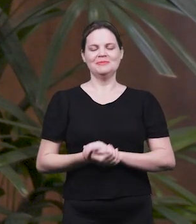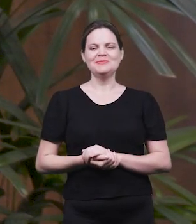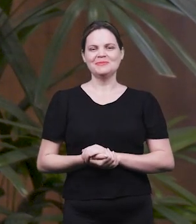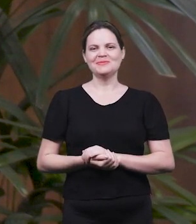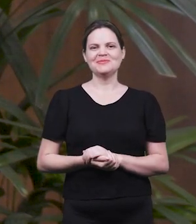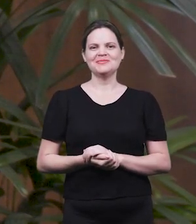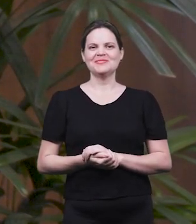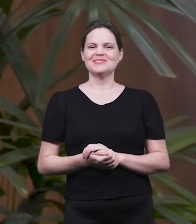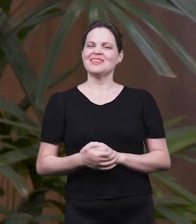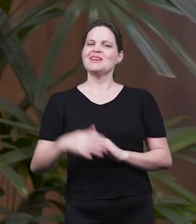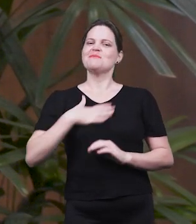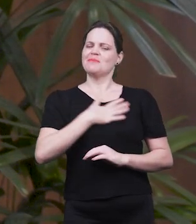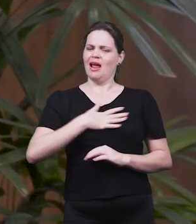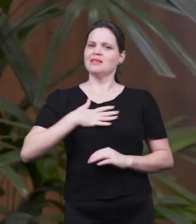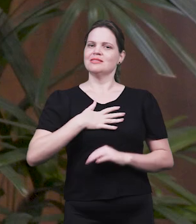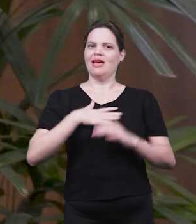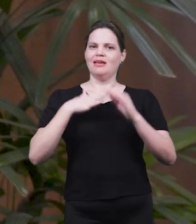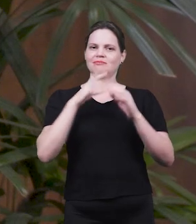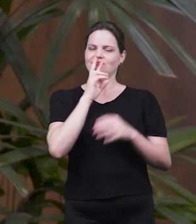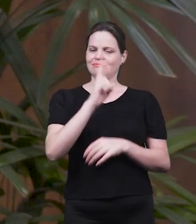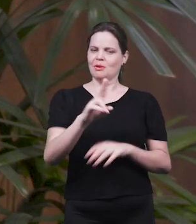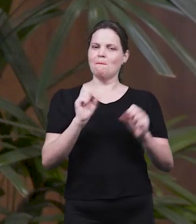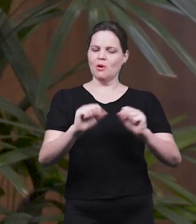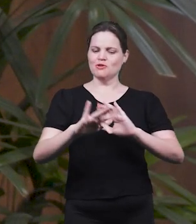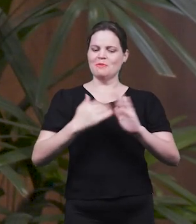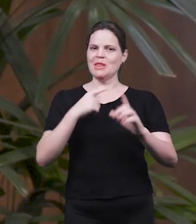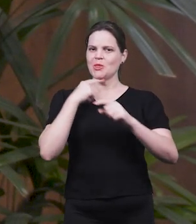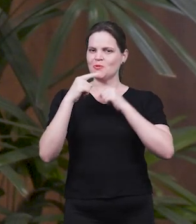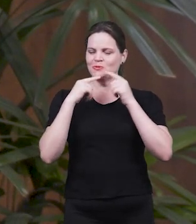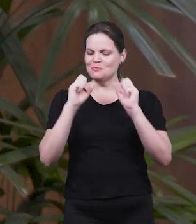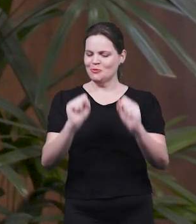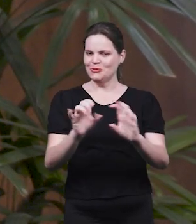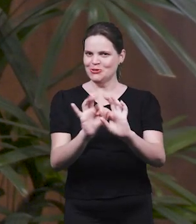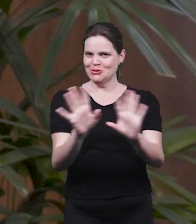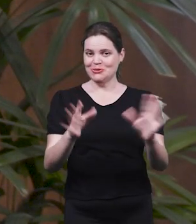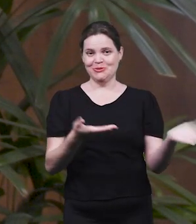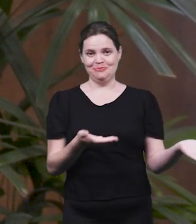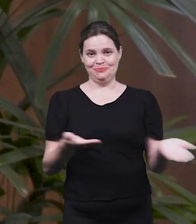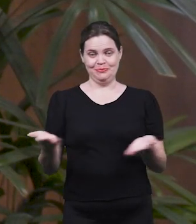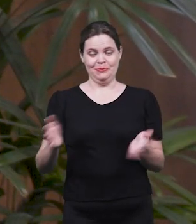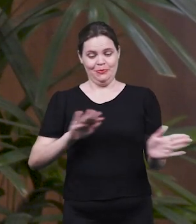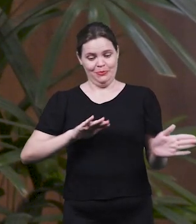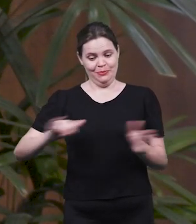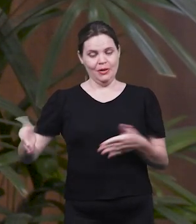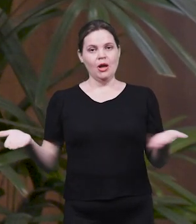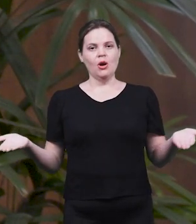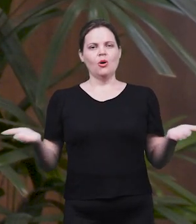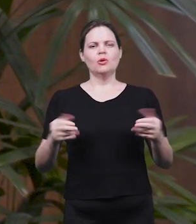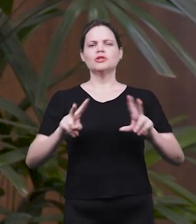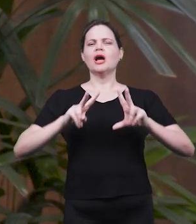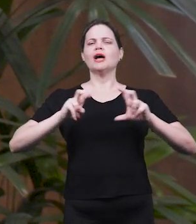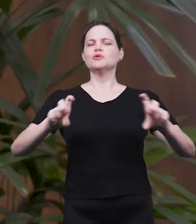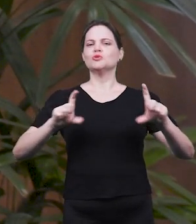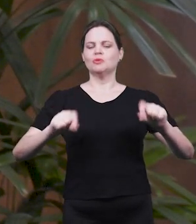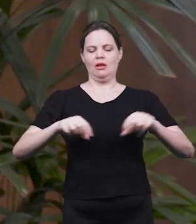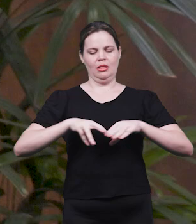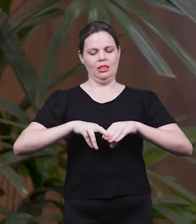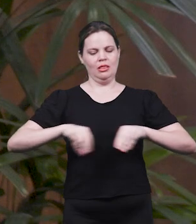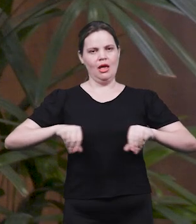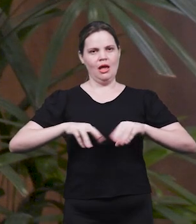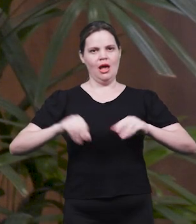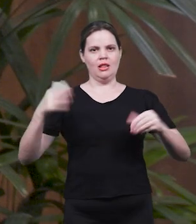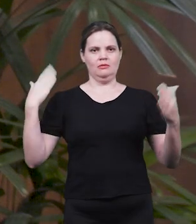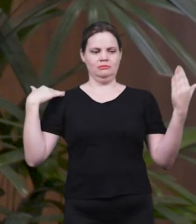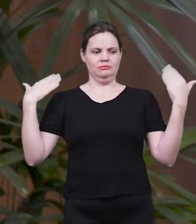momentododireito@presbiterio.org.br. Será um prazer respondê-lo. Hoje vamos falar um pouco sobre os terrenos de Marinha e em quais